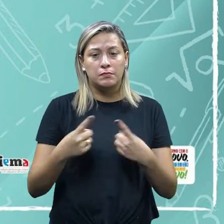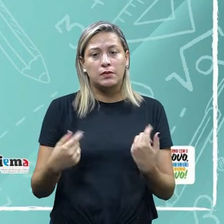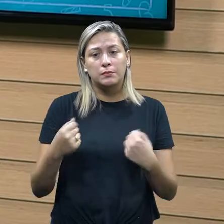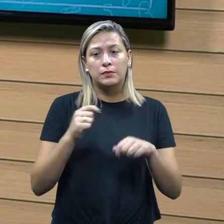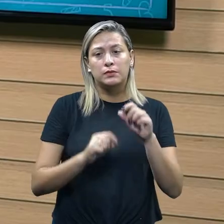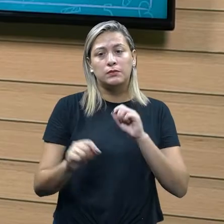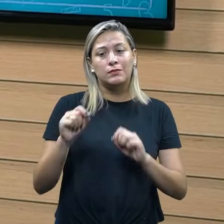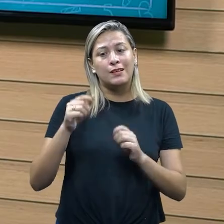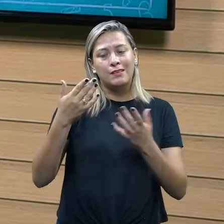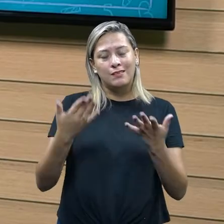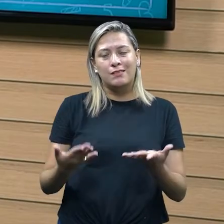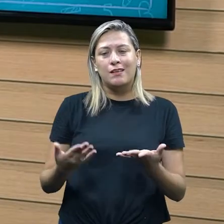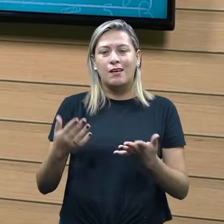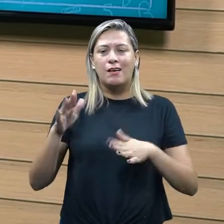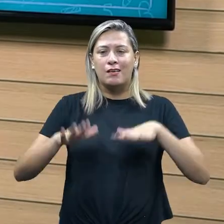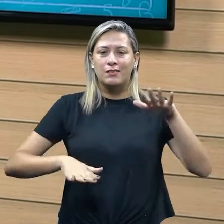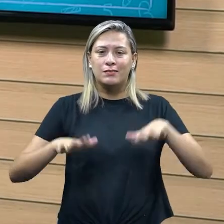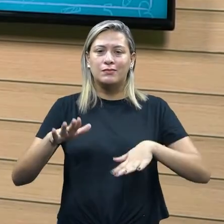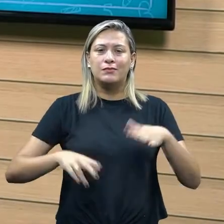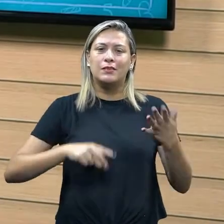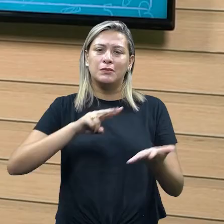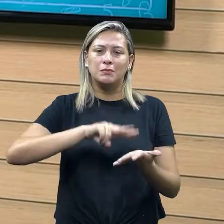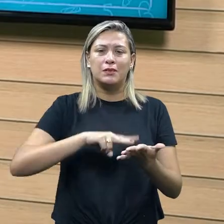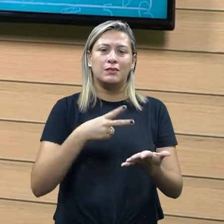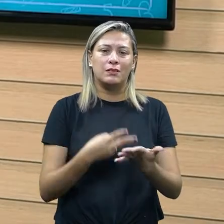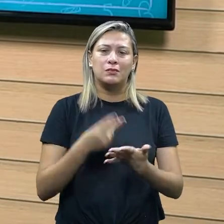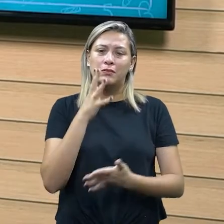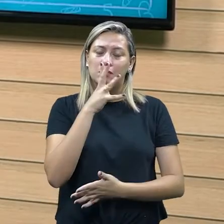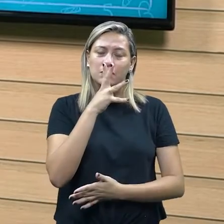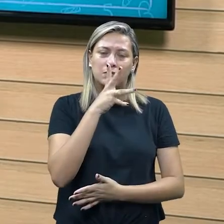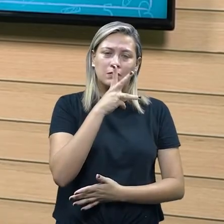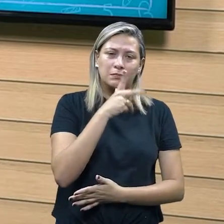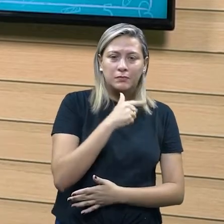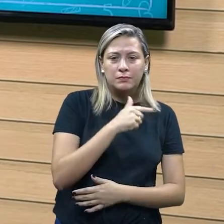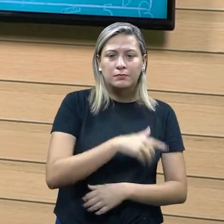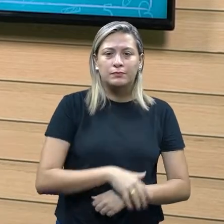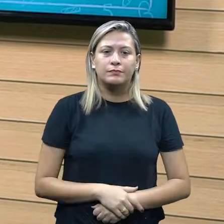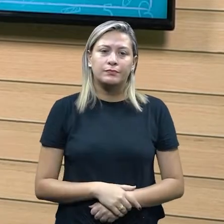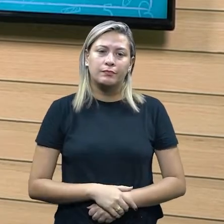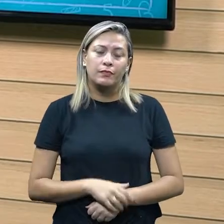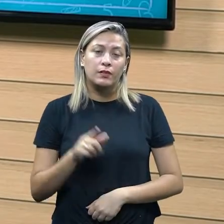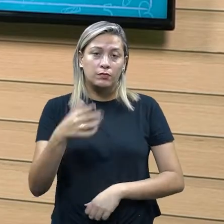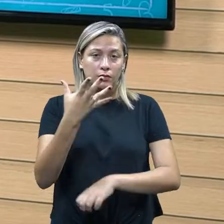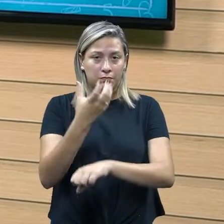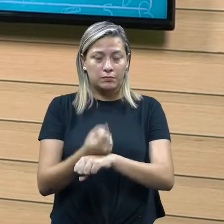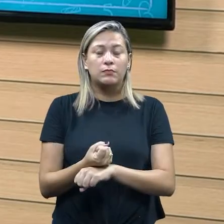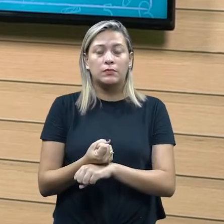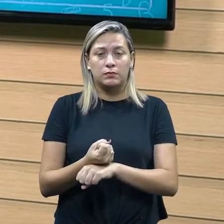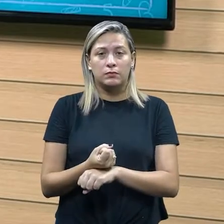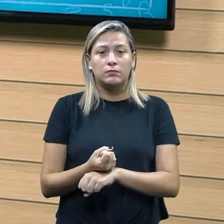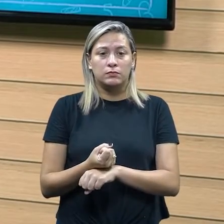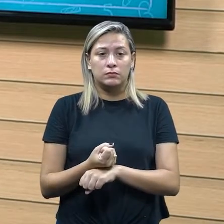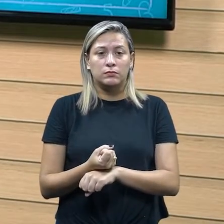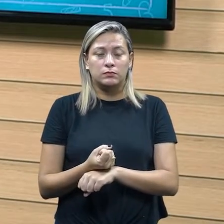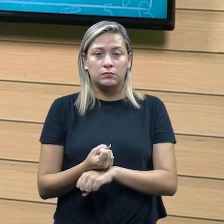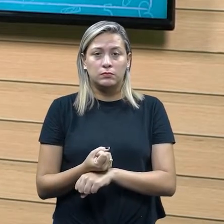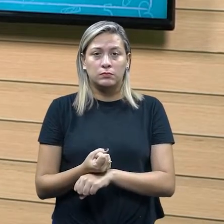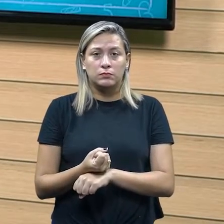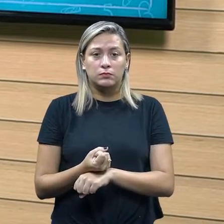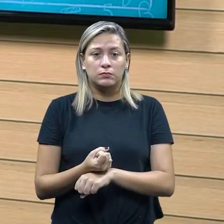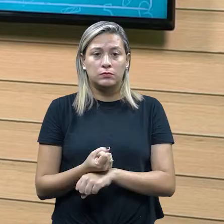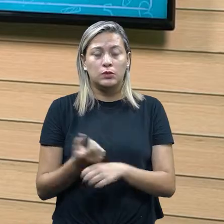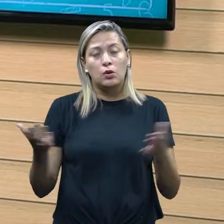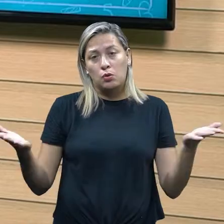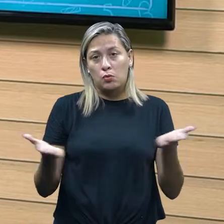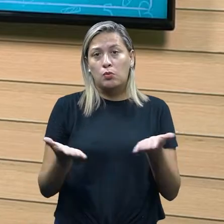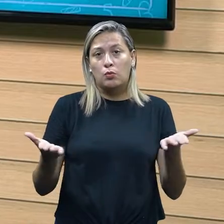Então, digamos, você baixar a versão mais atualizada do AutoCAD, pode ser, eu não estou